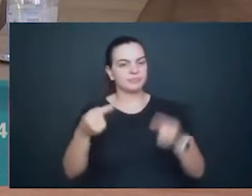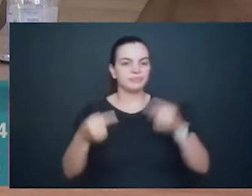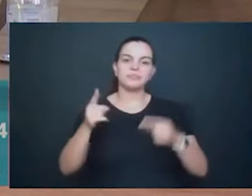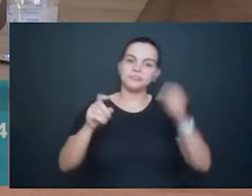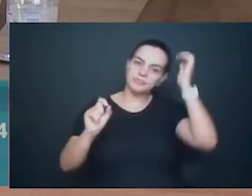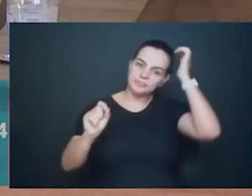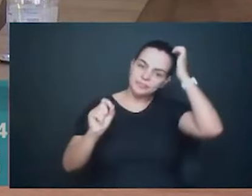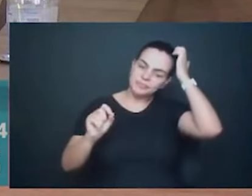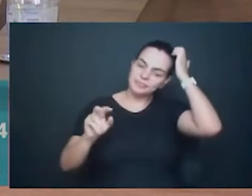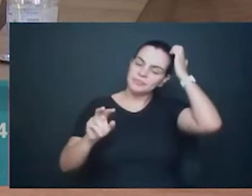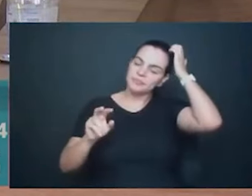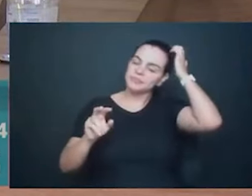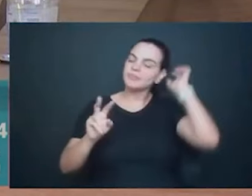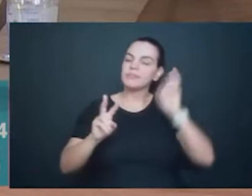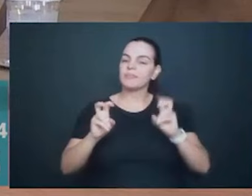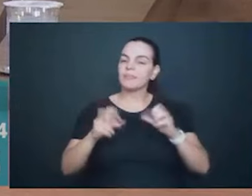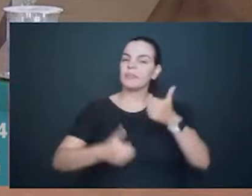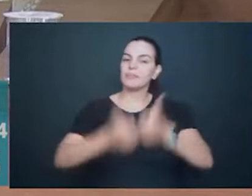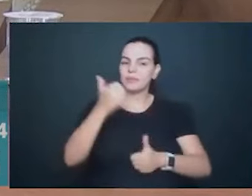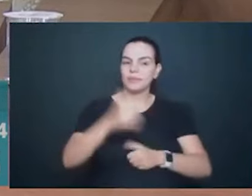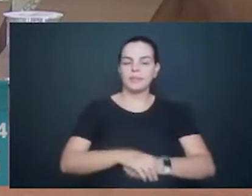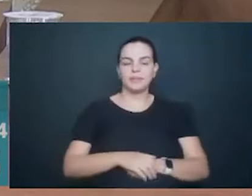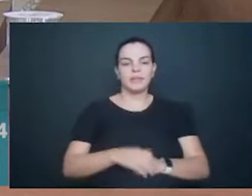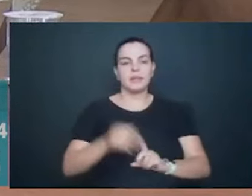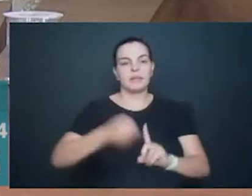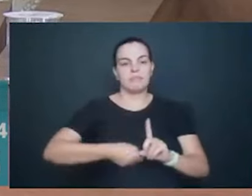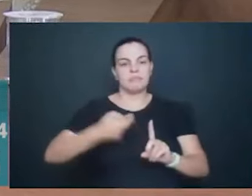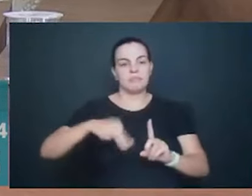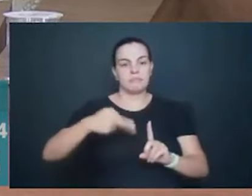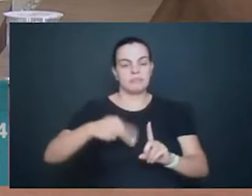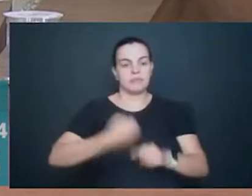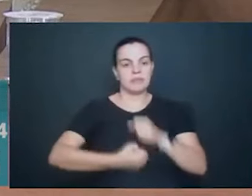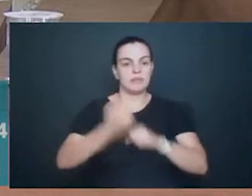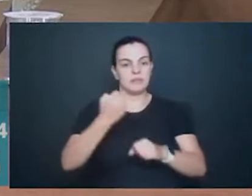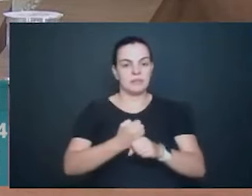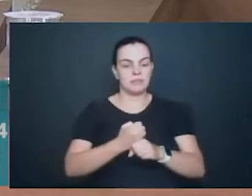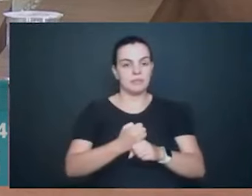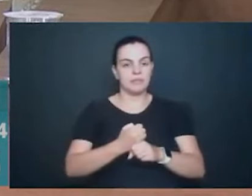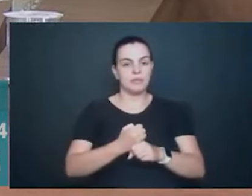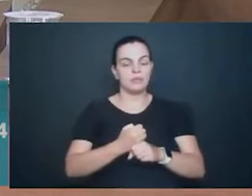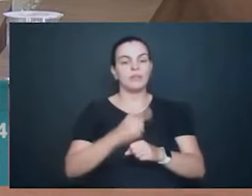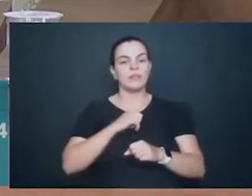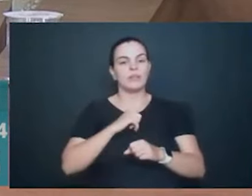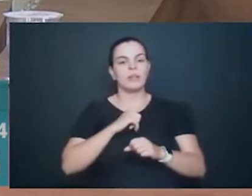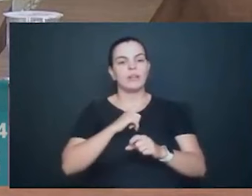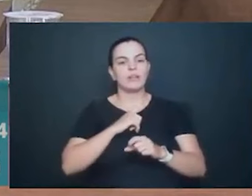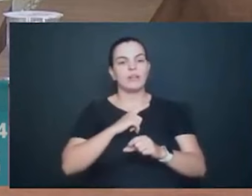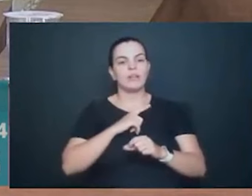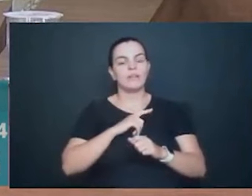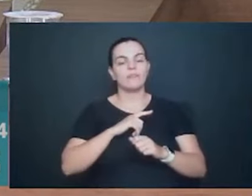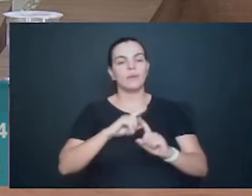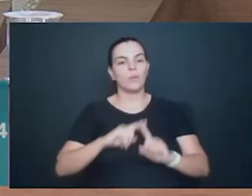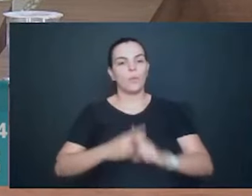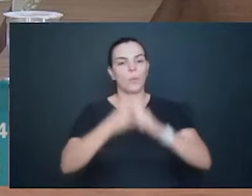esporte. No mês de novembro do ano passado, no jogo entre Curitiba e Cruzeiro, na Vila Capanema, houve uma confusão